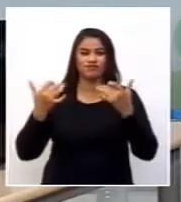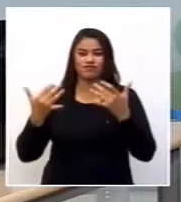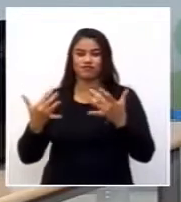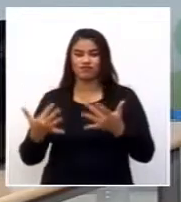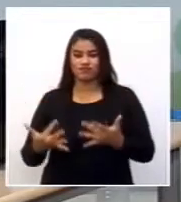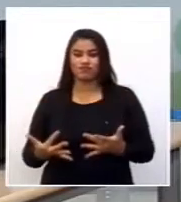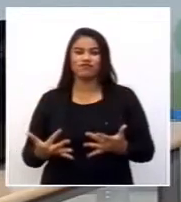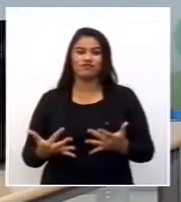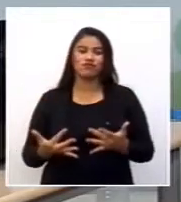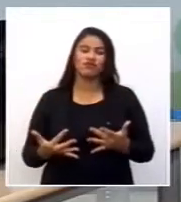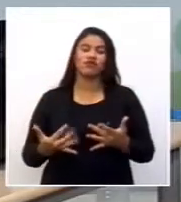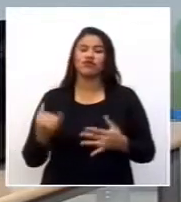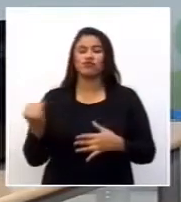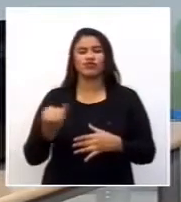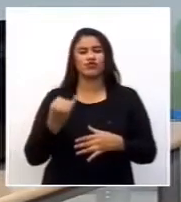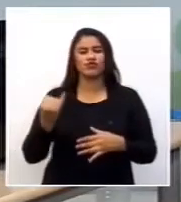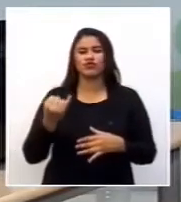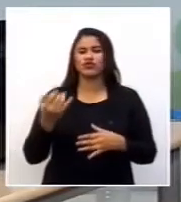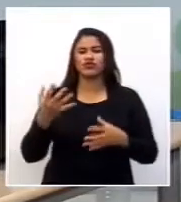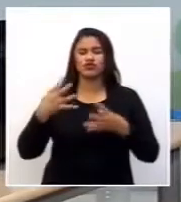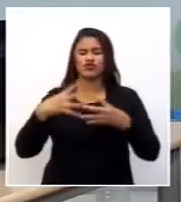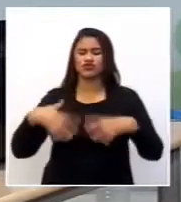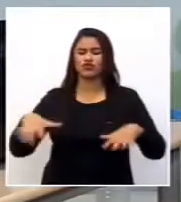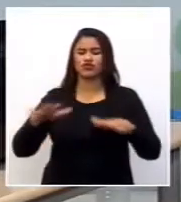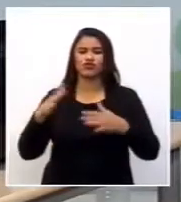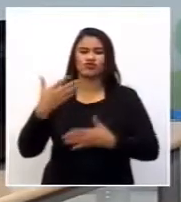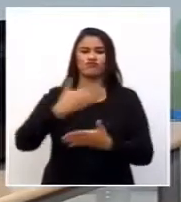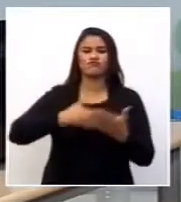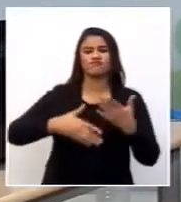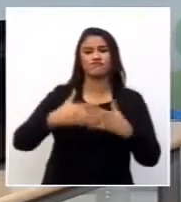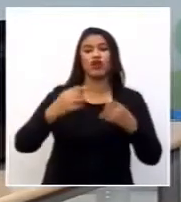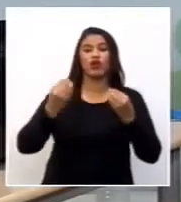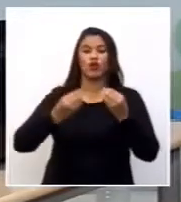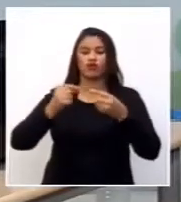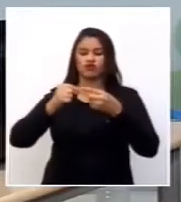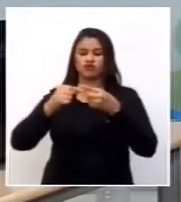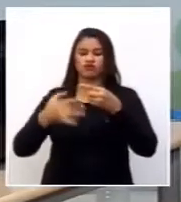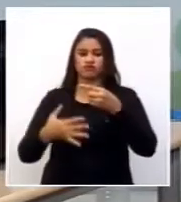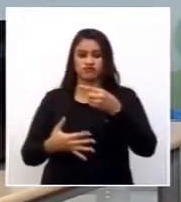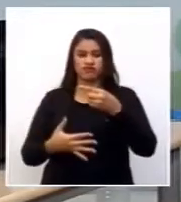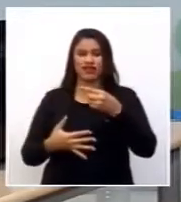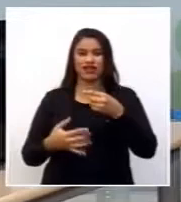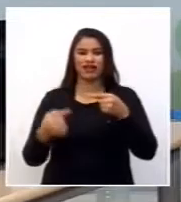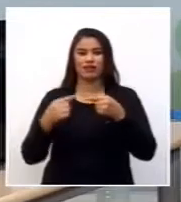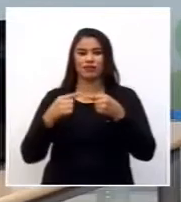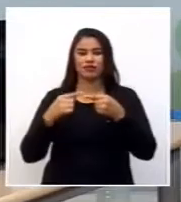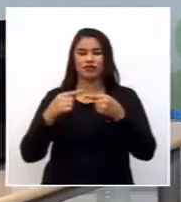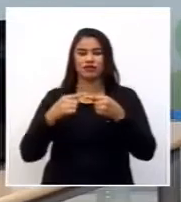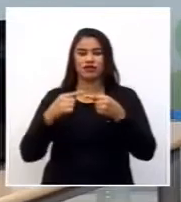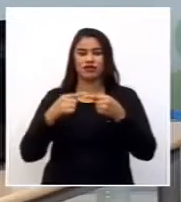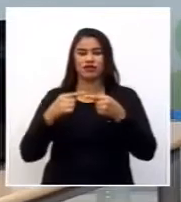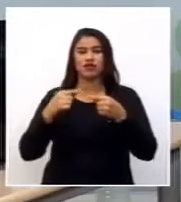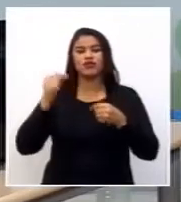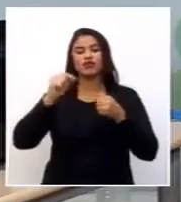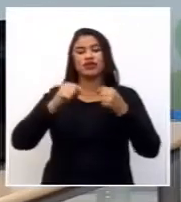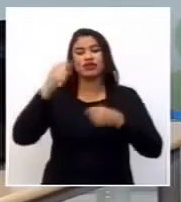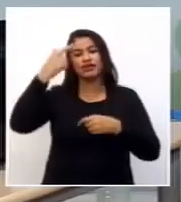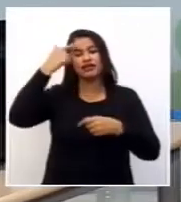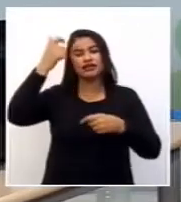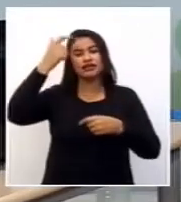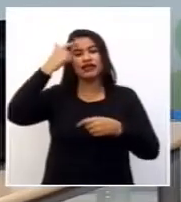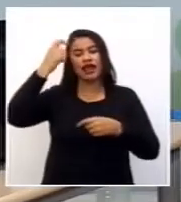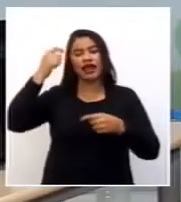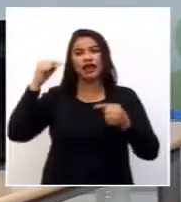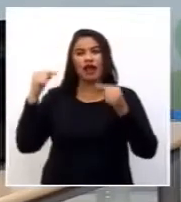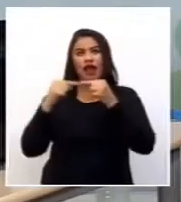considerações, importante a participação de todos neste momento, tá? Discorrer algumas ideias que vai ao encontro da nossa perspectiva,